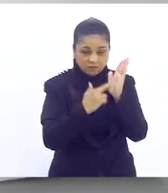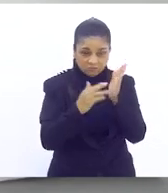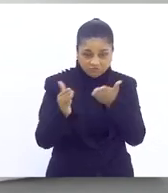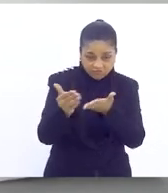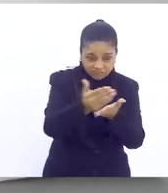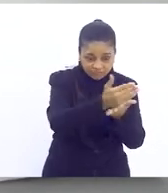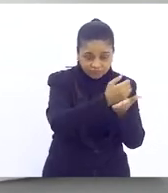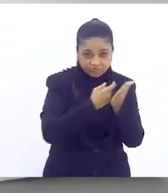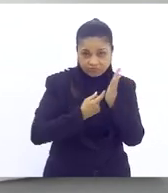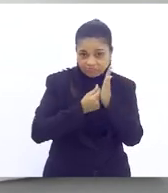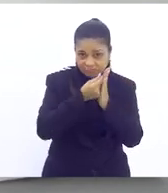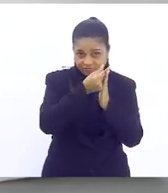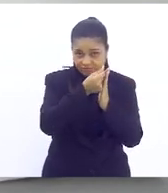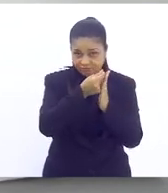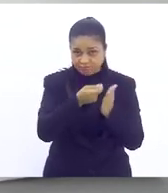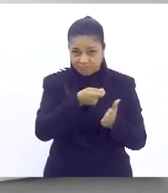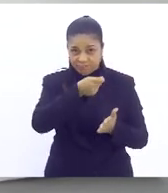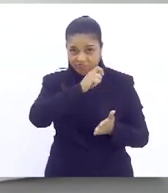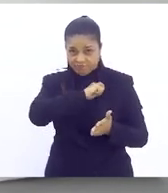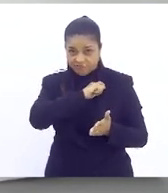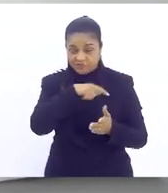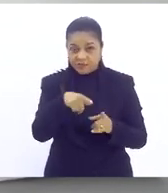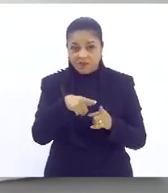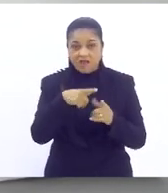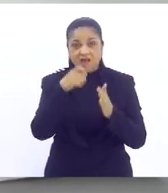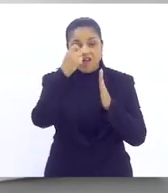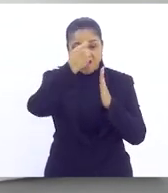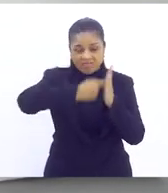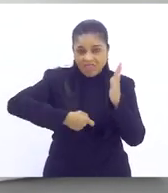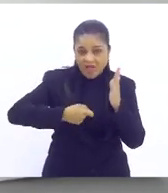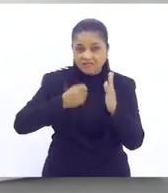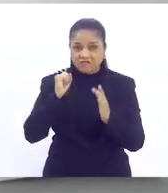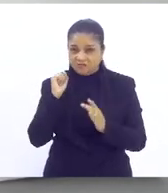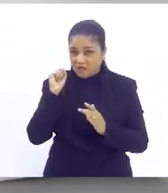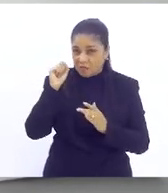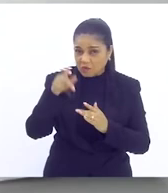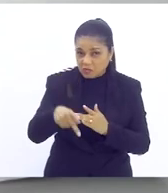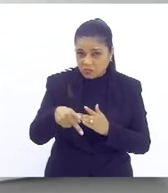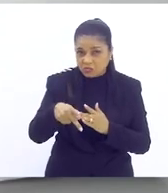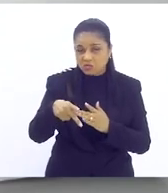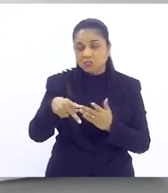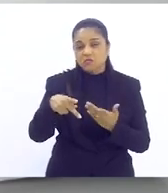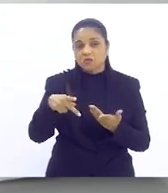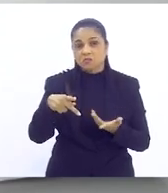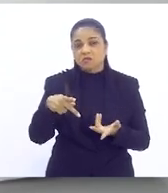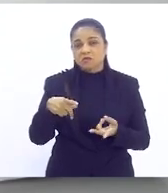quando você discutiu a taxação da aposentadoria do